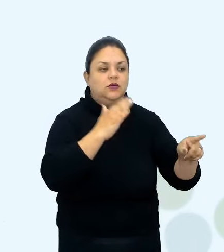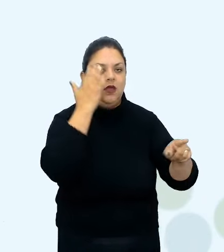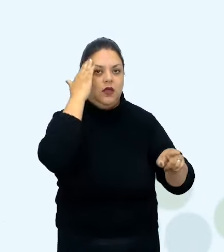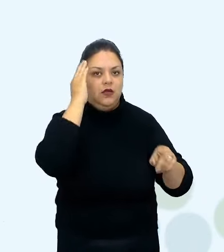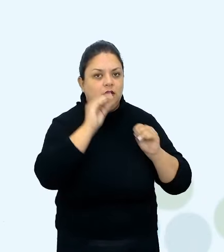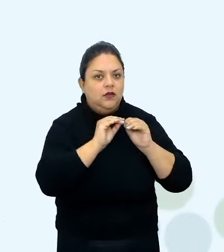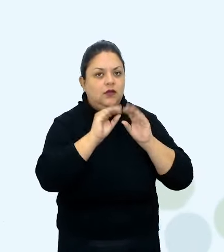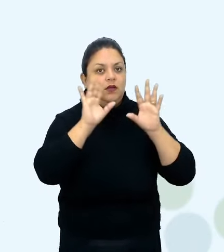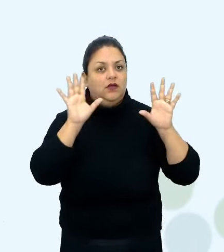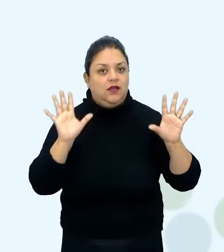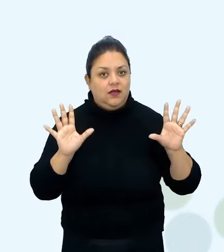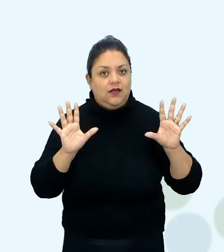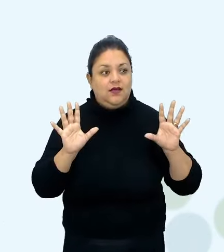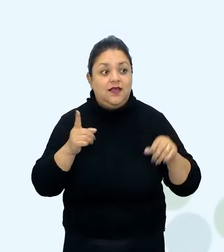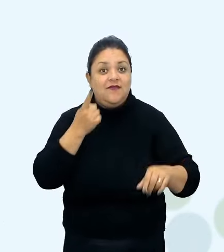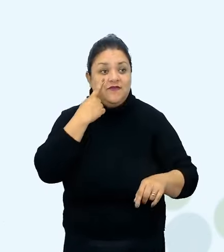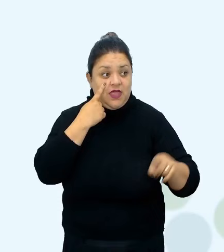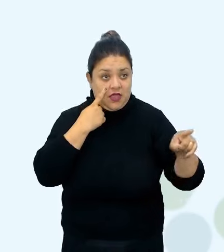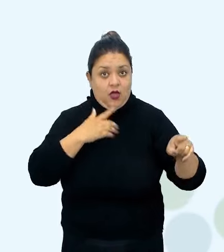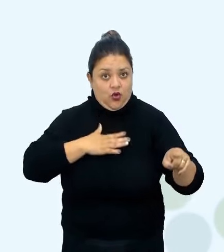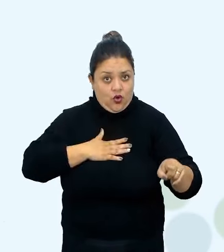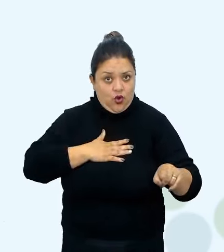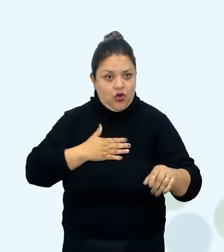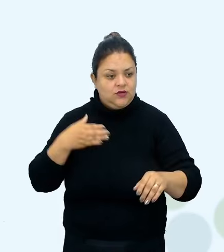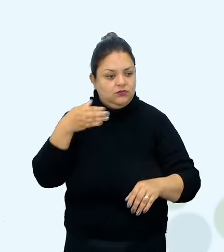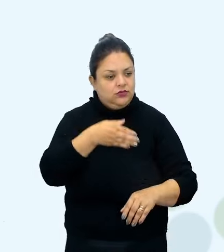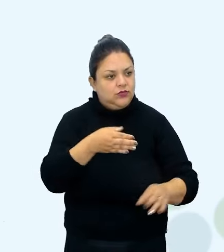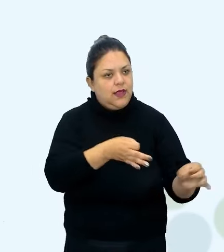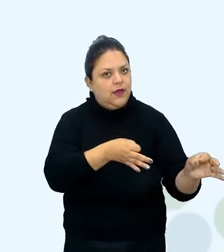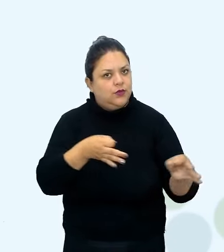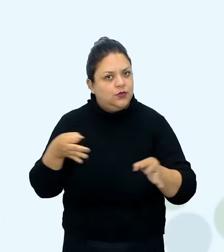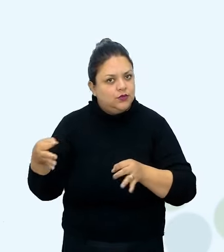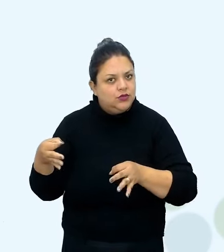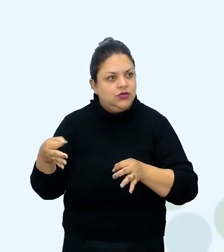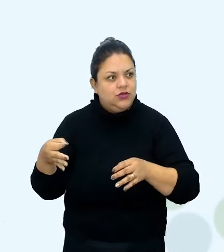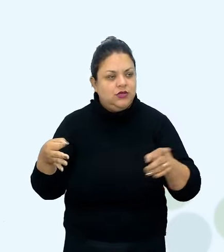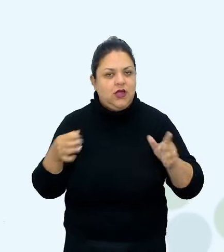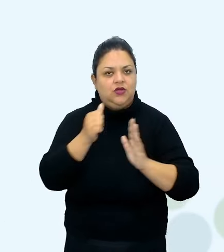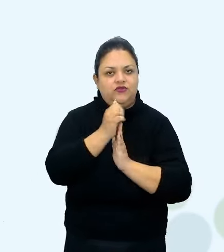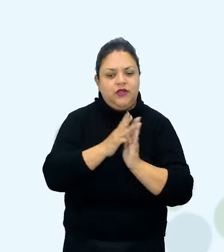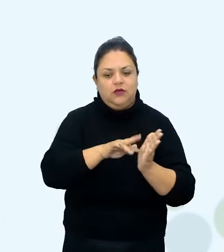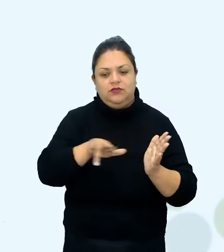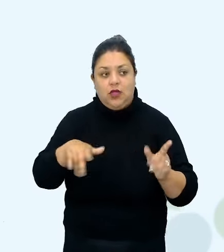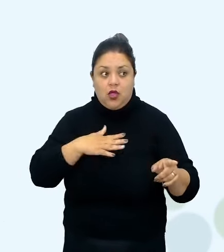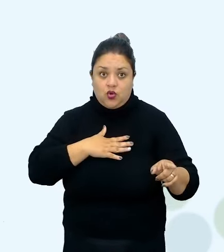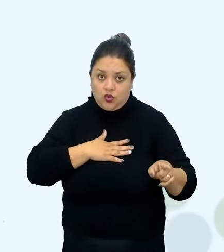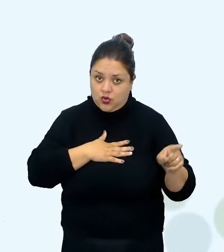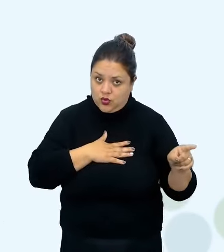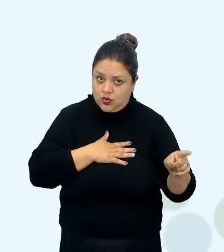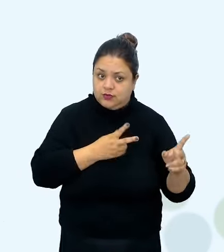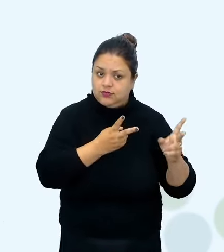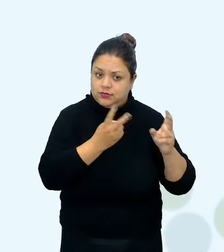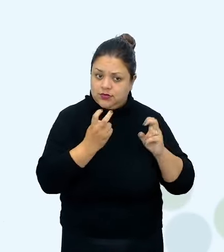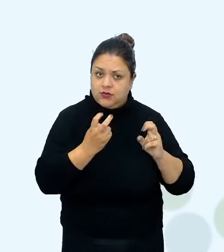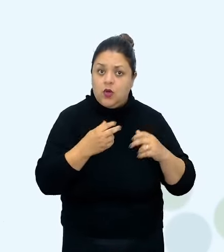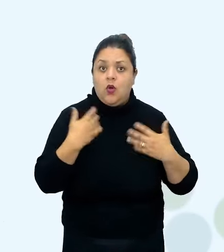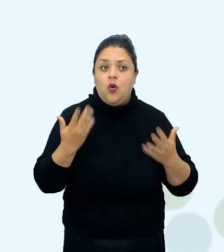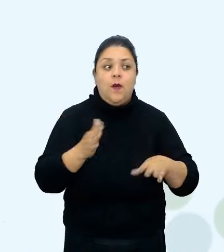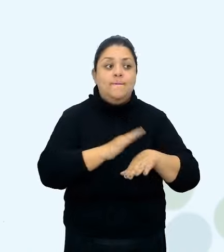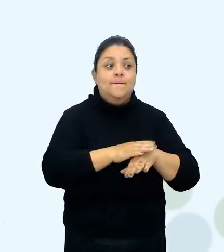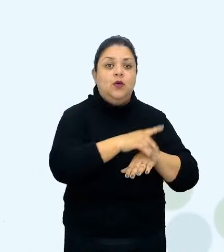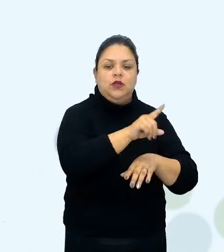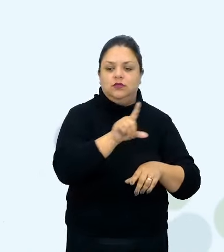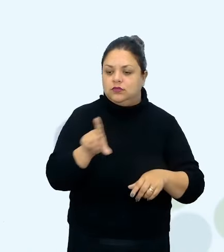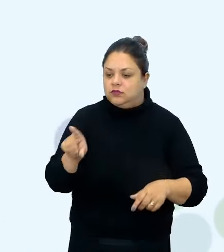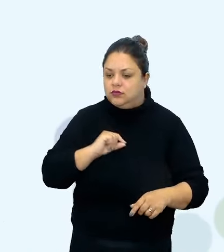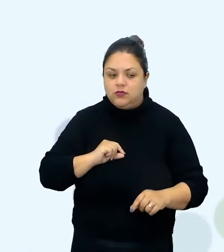ver se ela está gostando da rotina organizada de atividades, ou se ela pode escolher, né? A